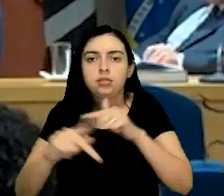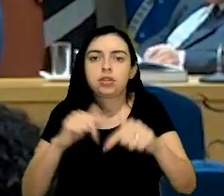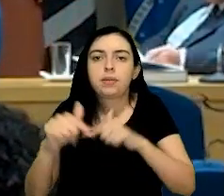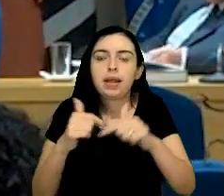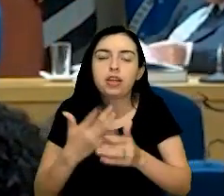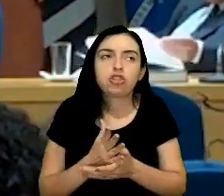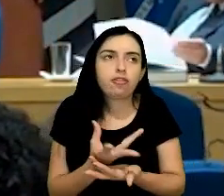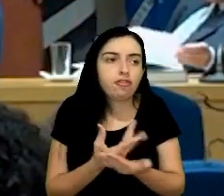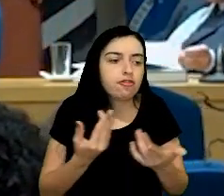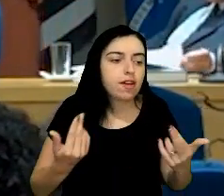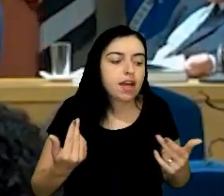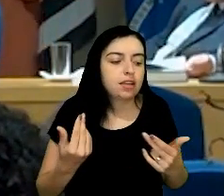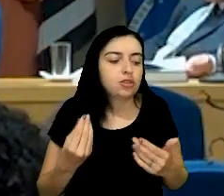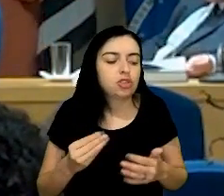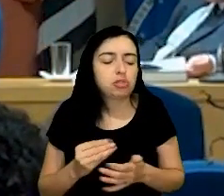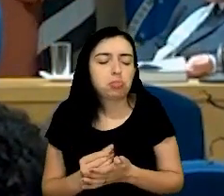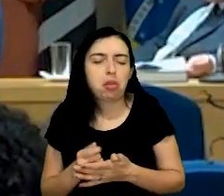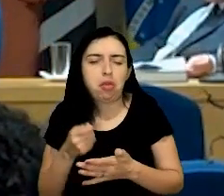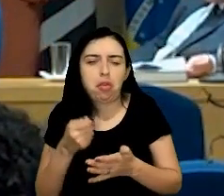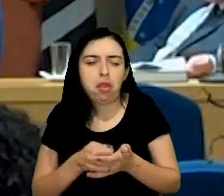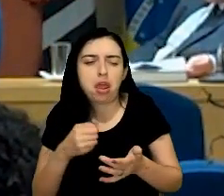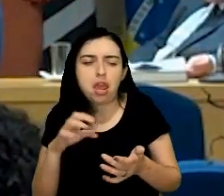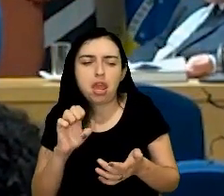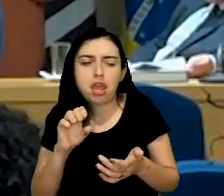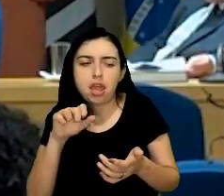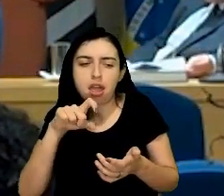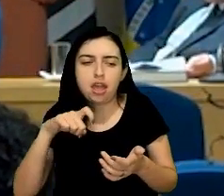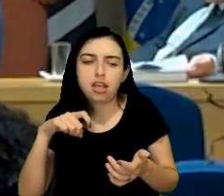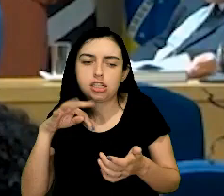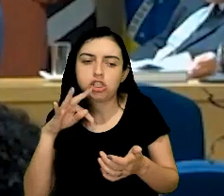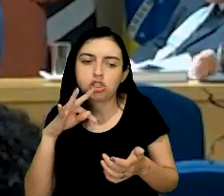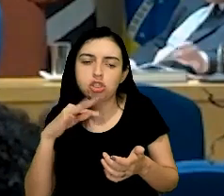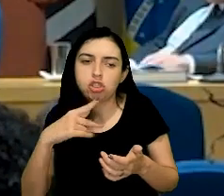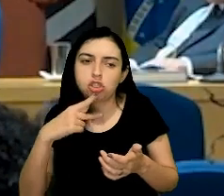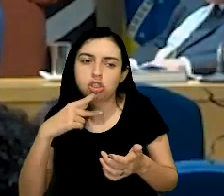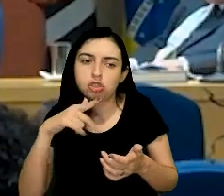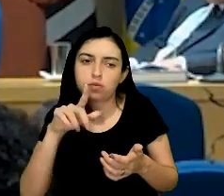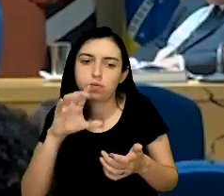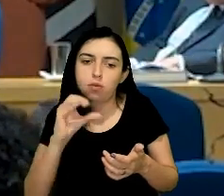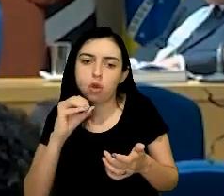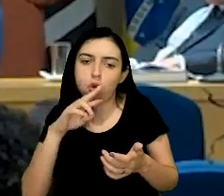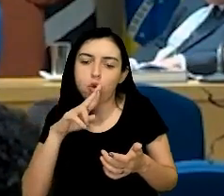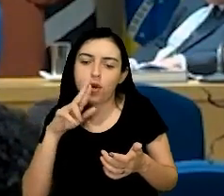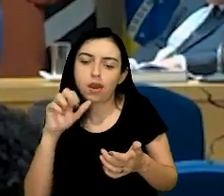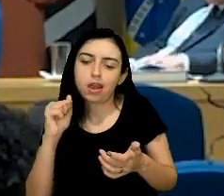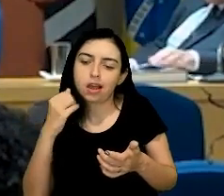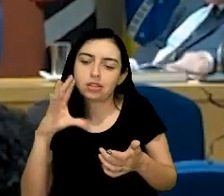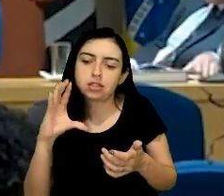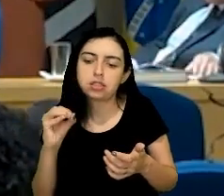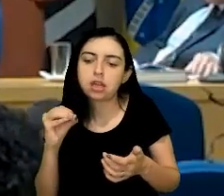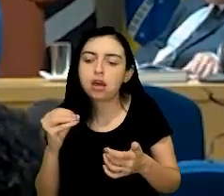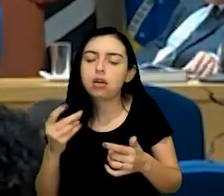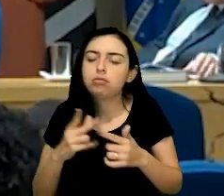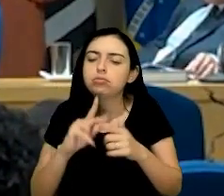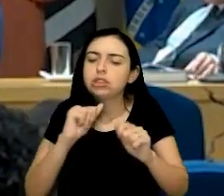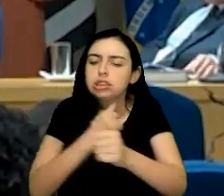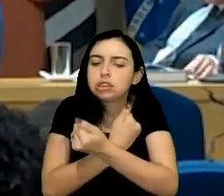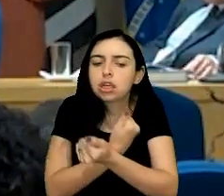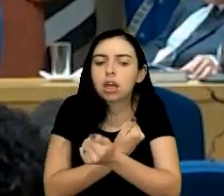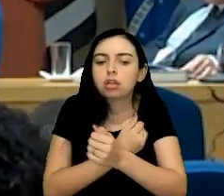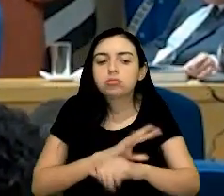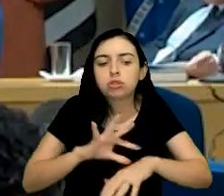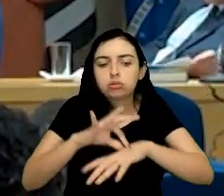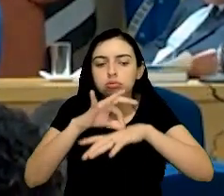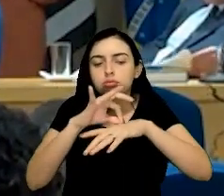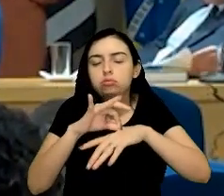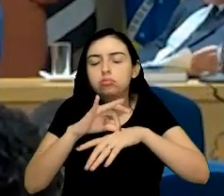de exploração e de trabalho escravo foi detectado, particularmente nos frigoríficos no sul do Brasil. Mas como